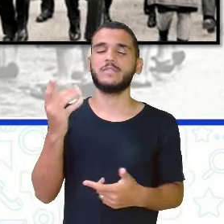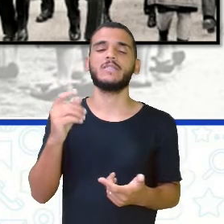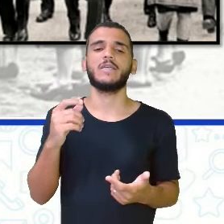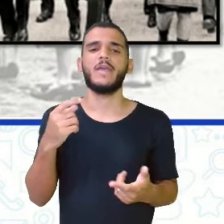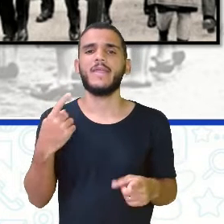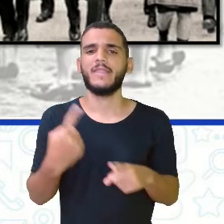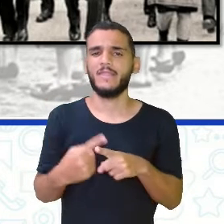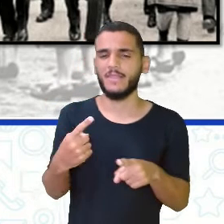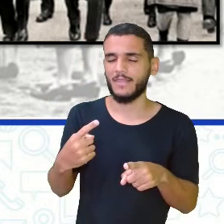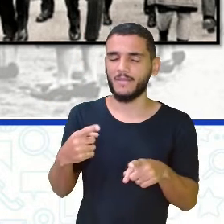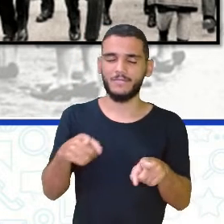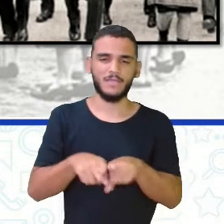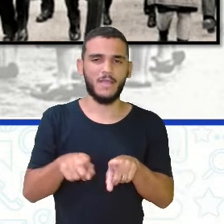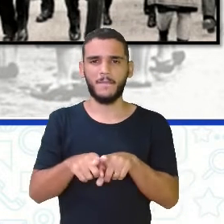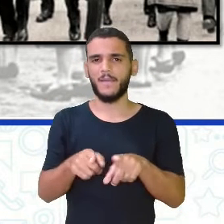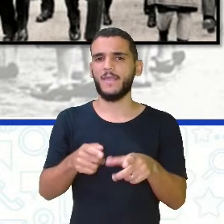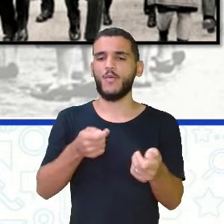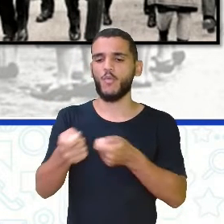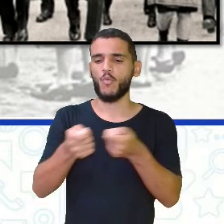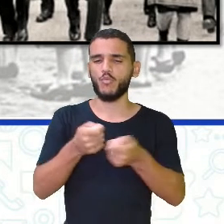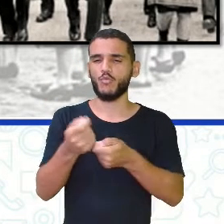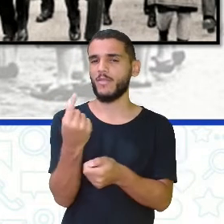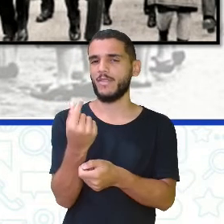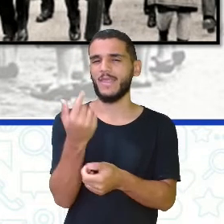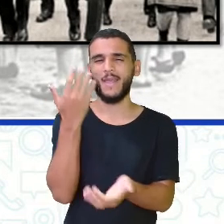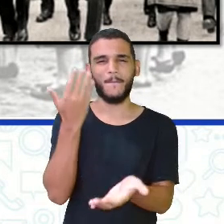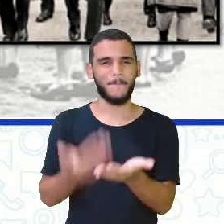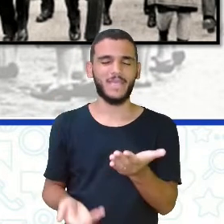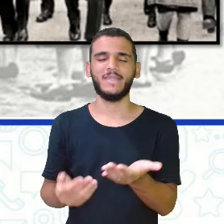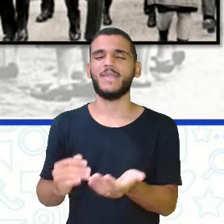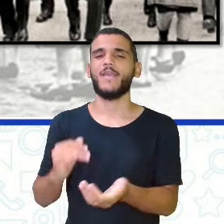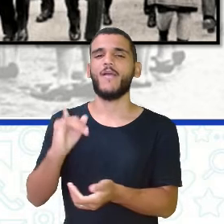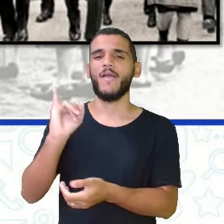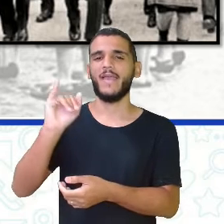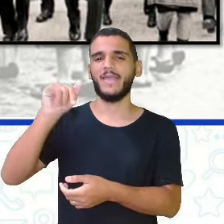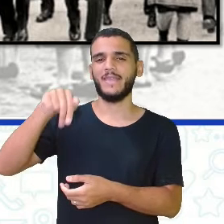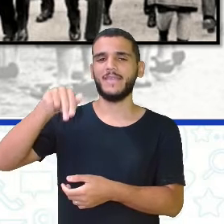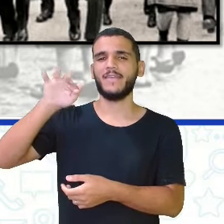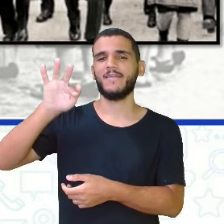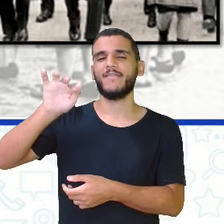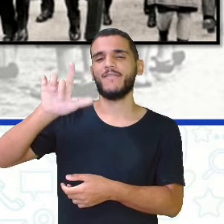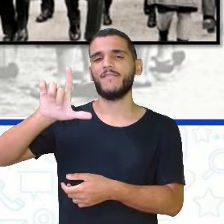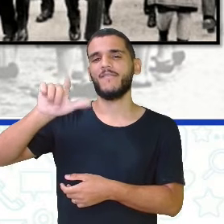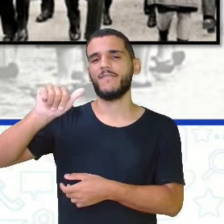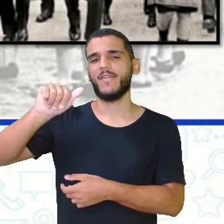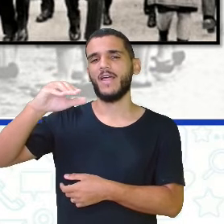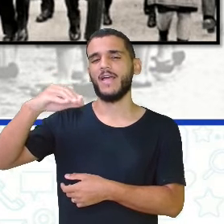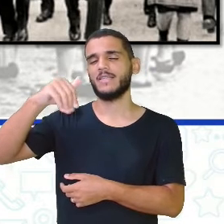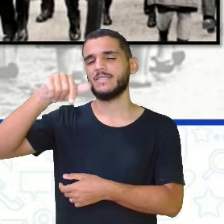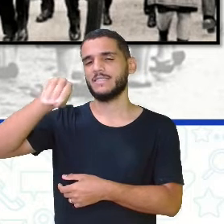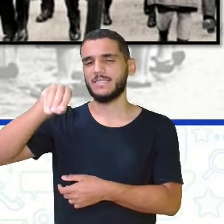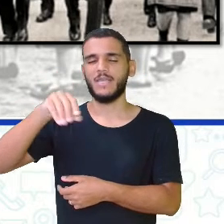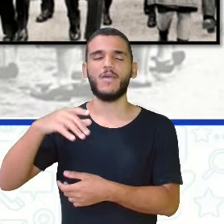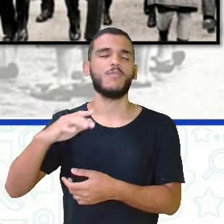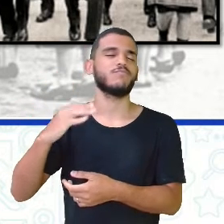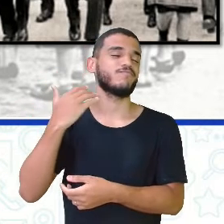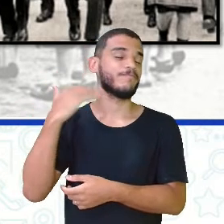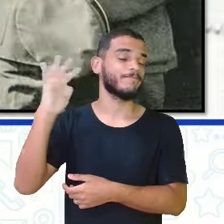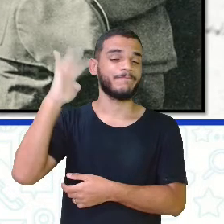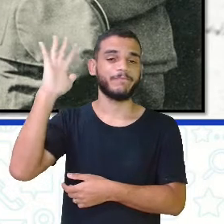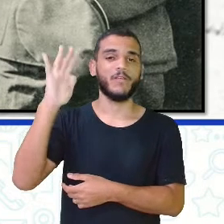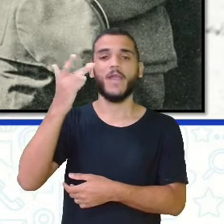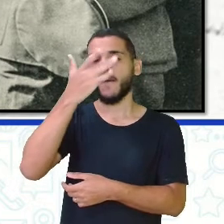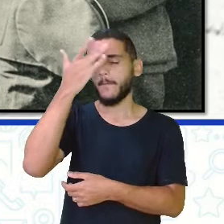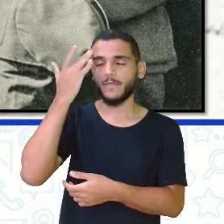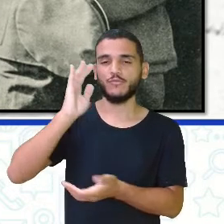do controle, a moeda alemã se desvalorizava, os banqueiros juntavam grande